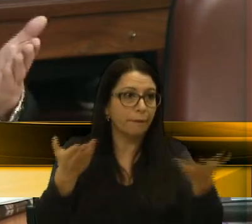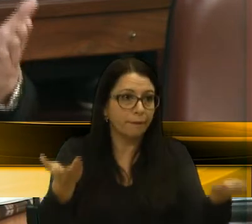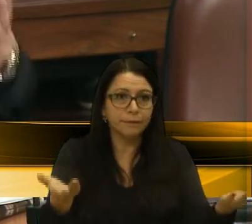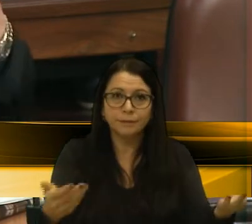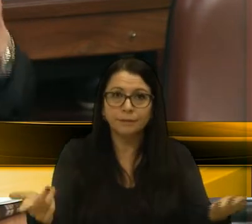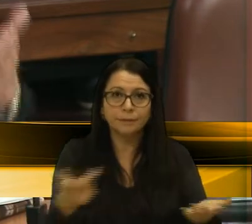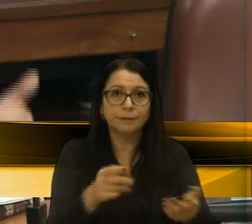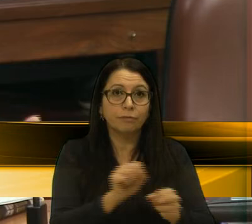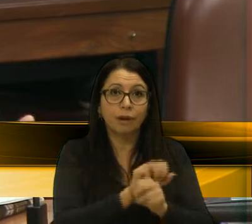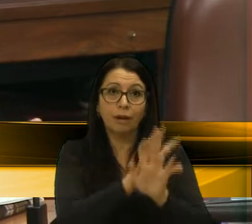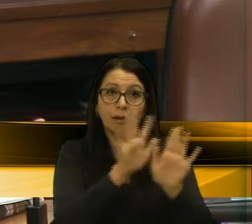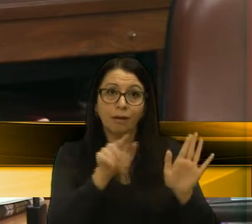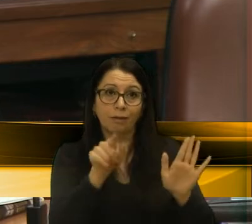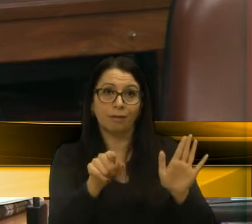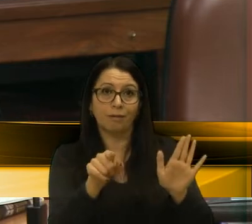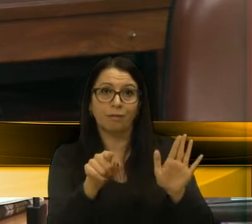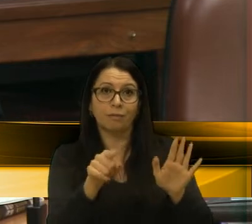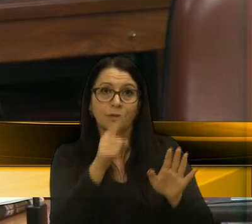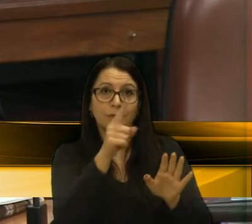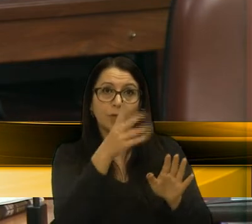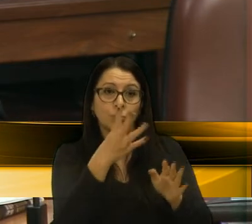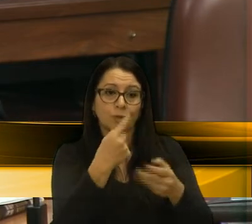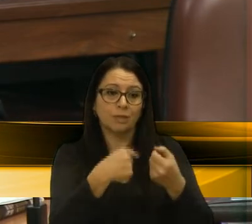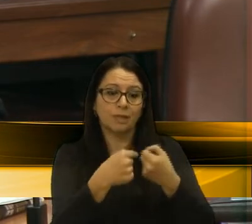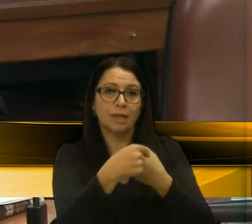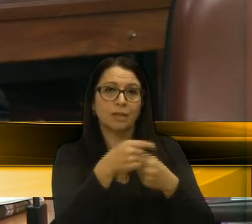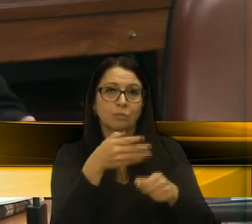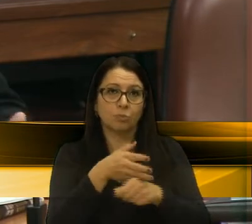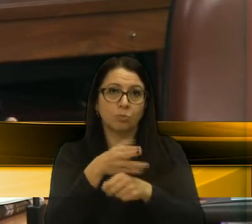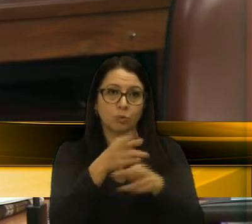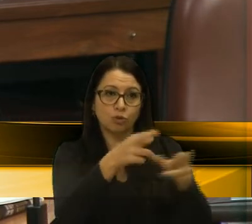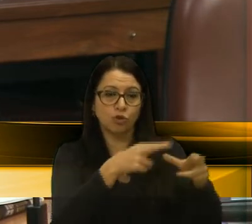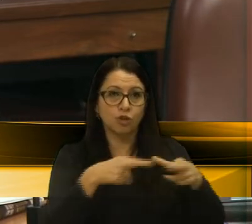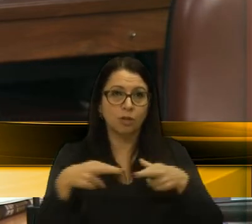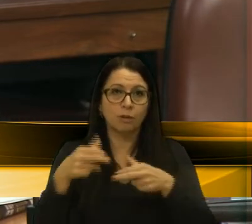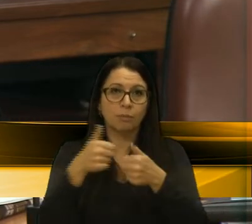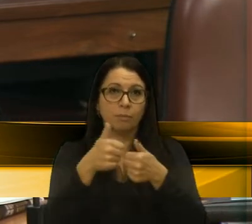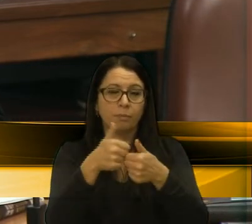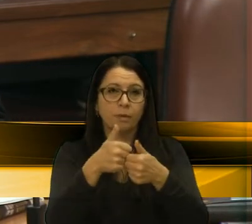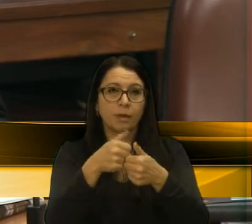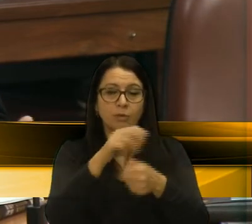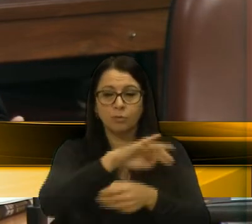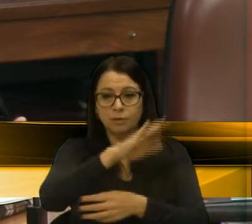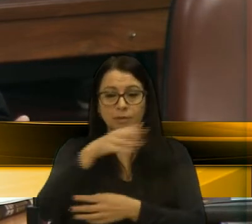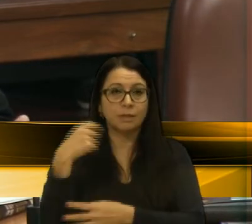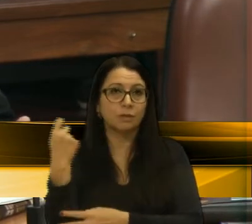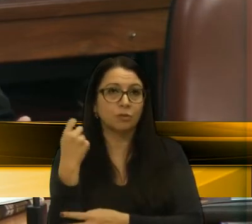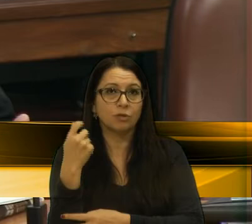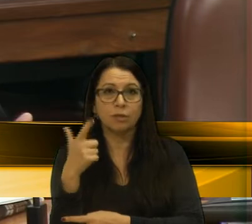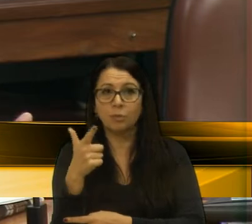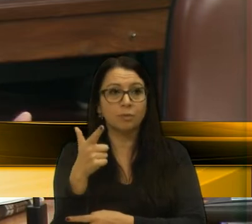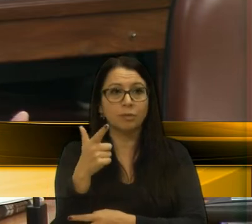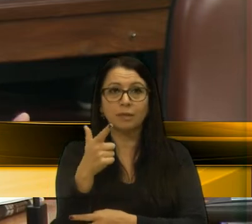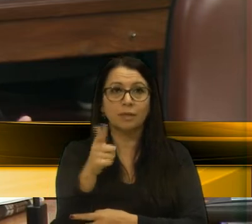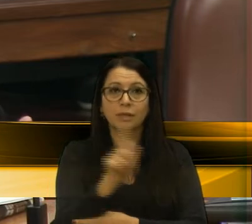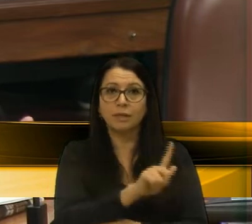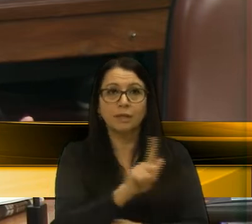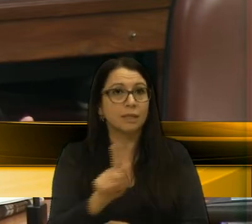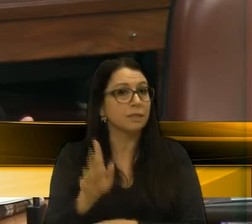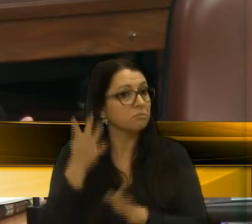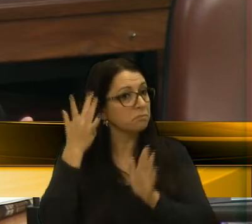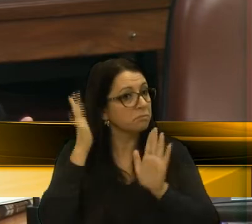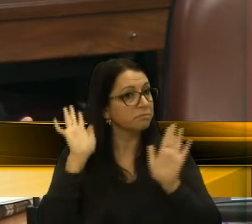fica bem claro, né? As 14 cidades que compõem a região metropolitana da Serra Gaúcha não tem a região das Hortênsias, né? Que eu saiba,